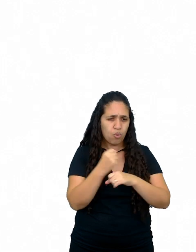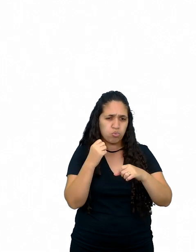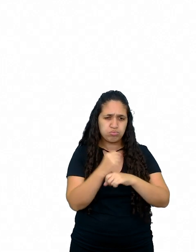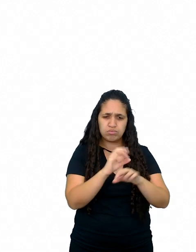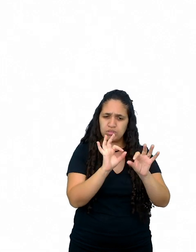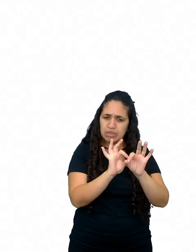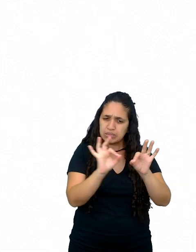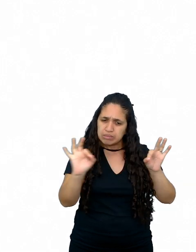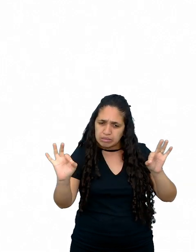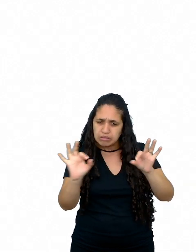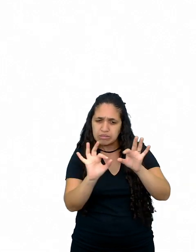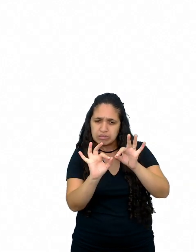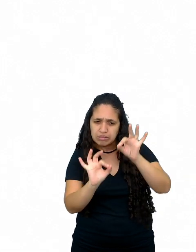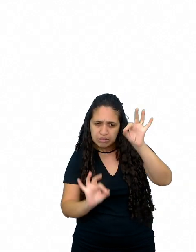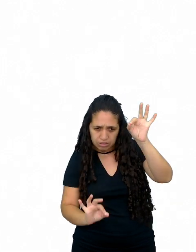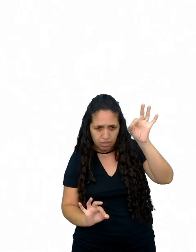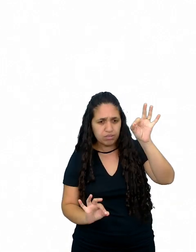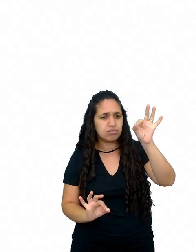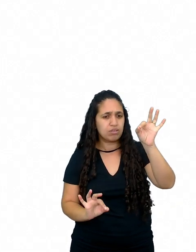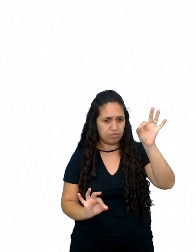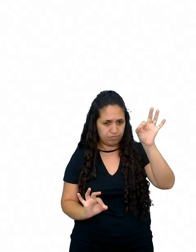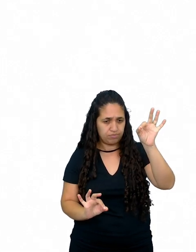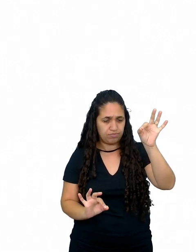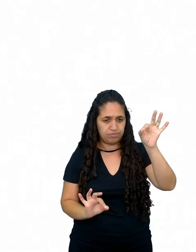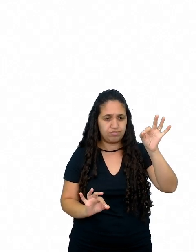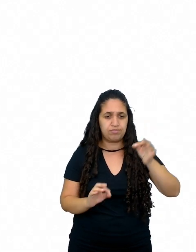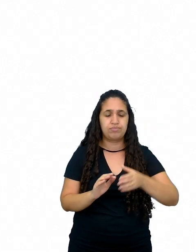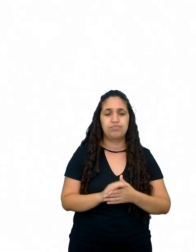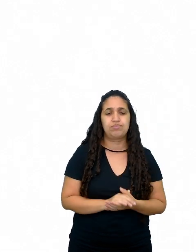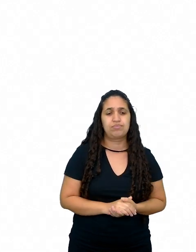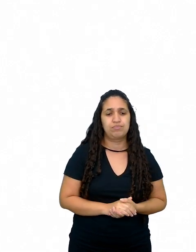distâncias, né? Que eu vou